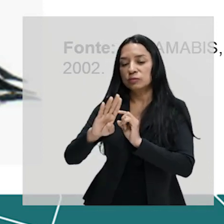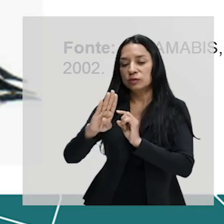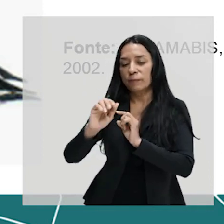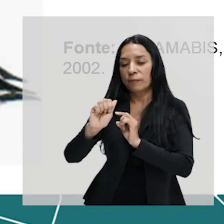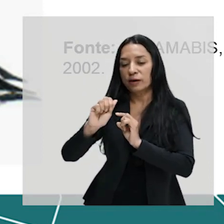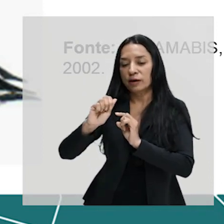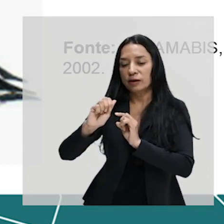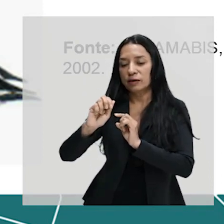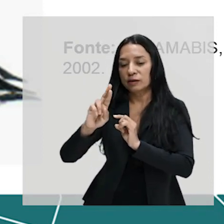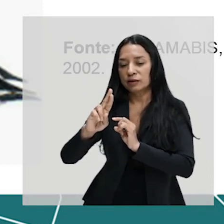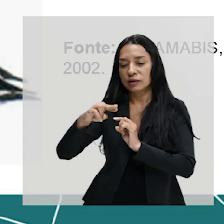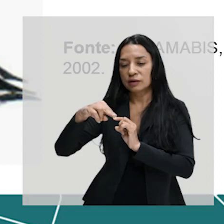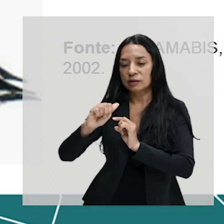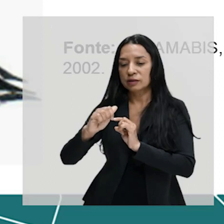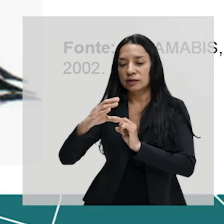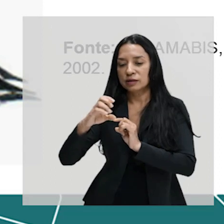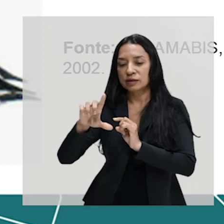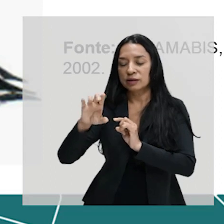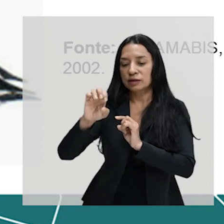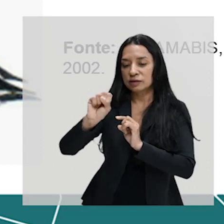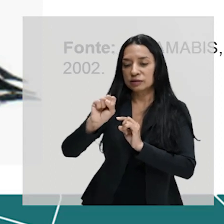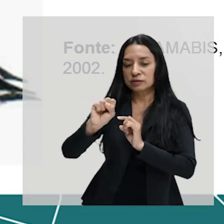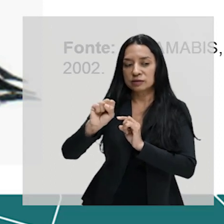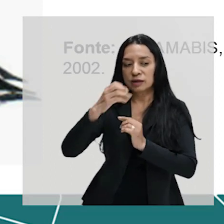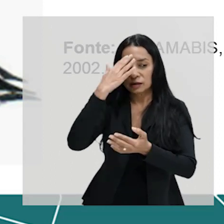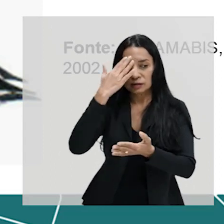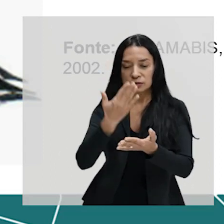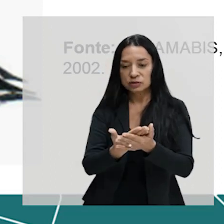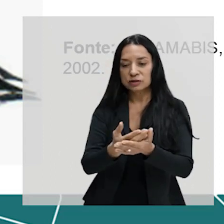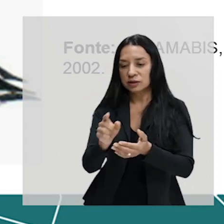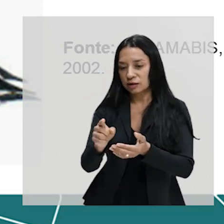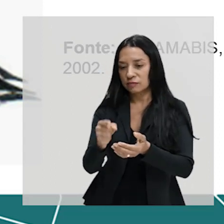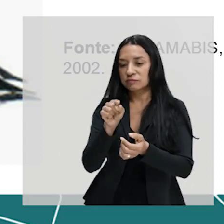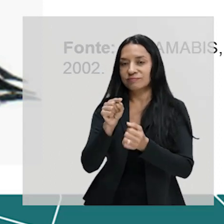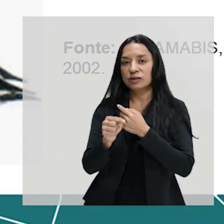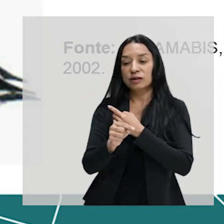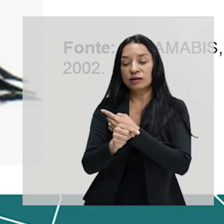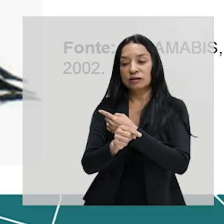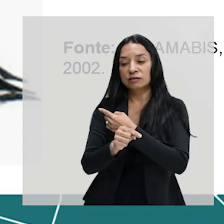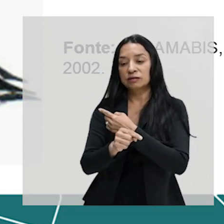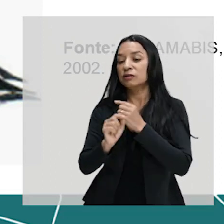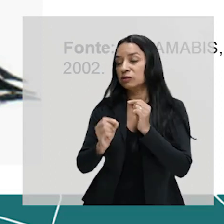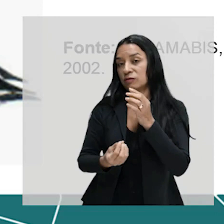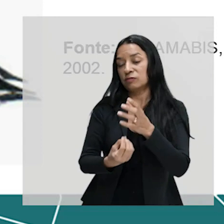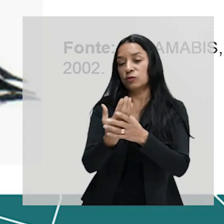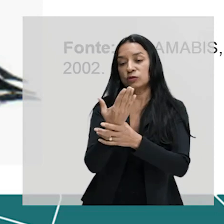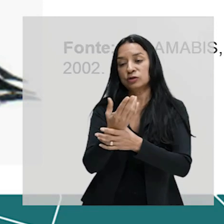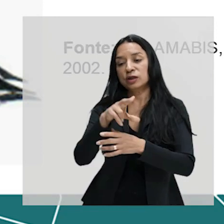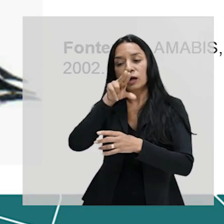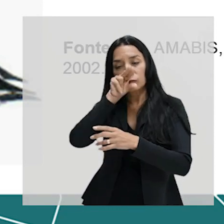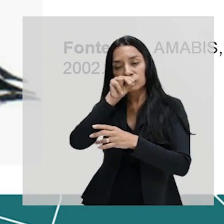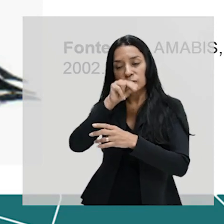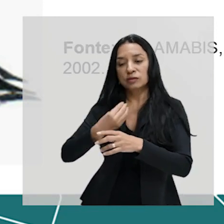acreditava-se por exemplo que esses indivíduos poderiam original os patos que ali vivam vivem tá por conta